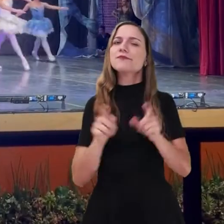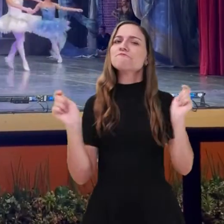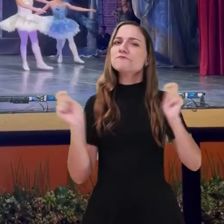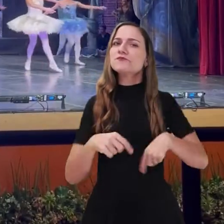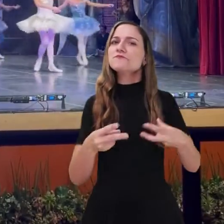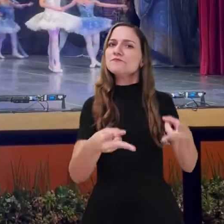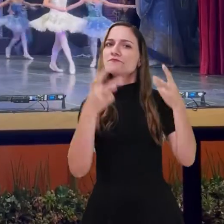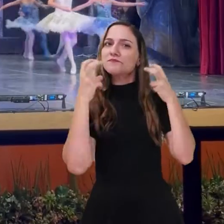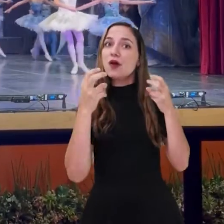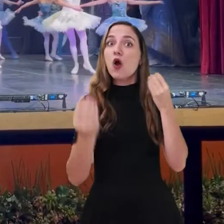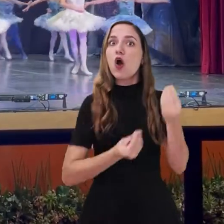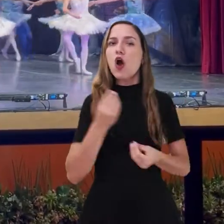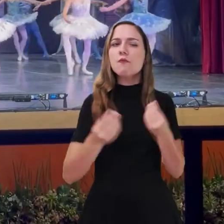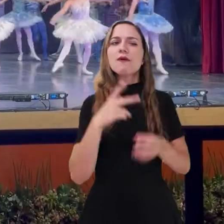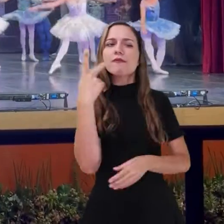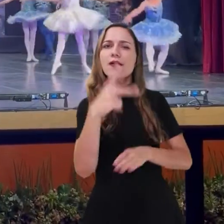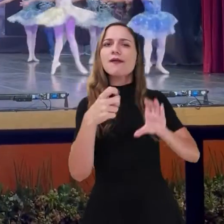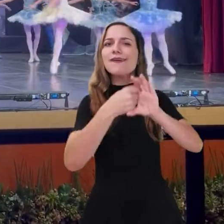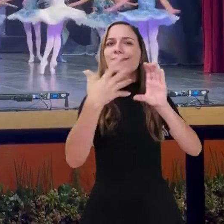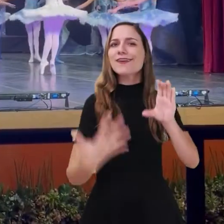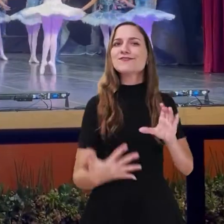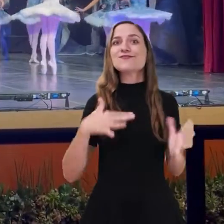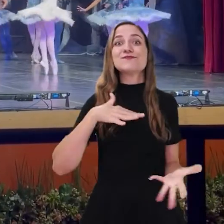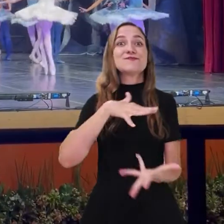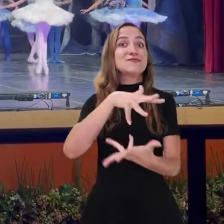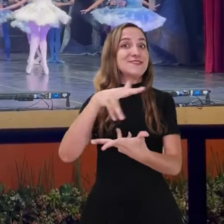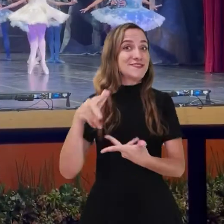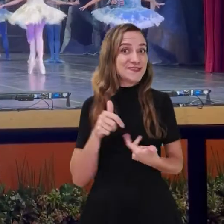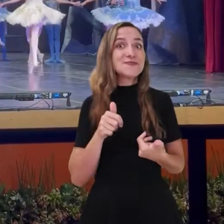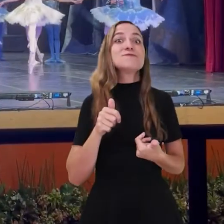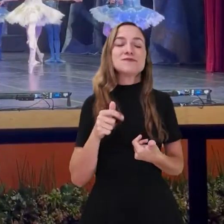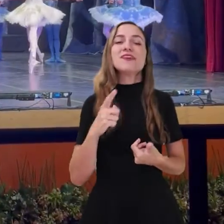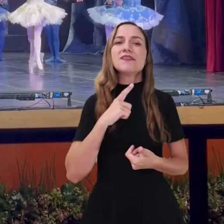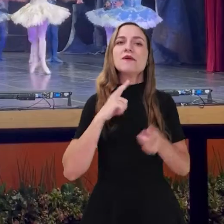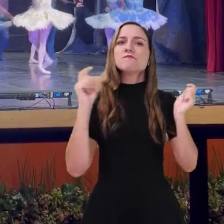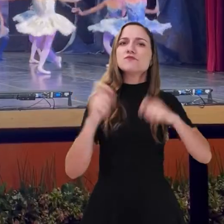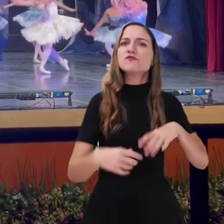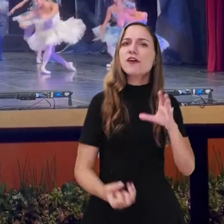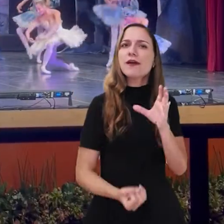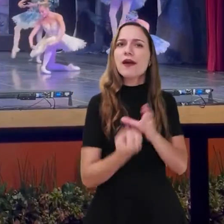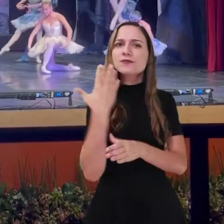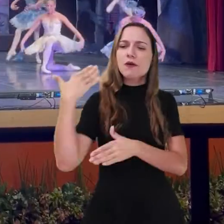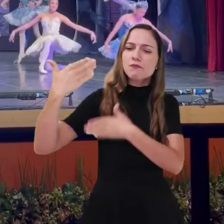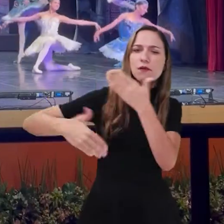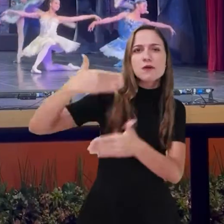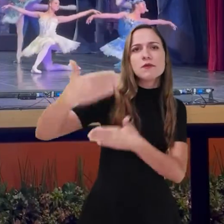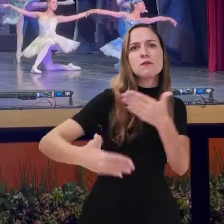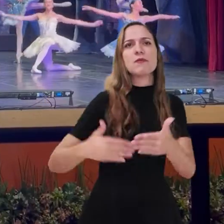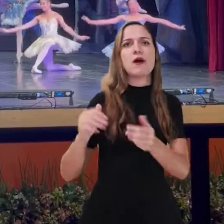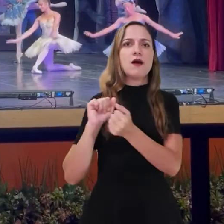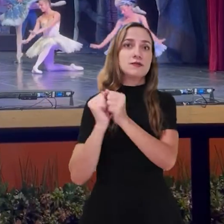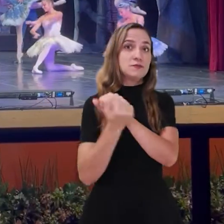esse caráter universal, sua época de criação e suas sucessivas remontagens.